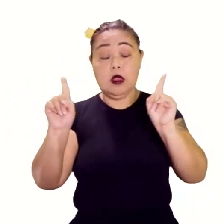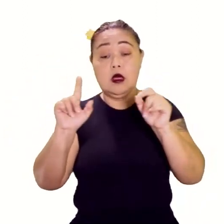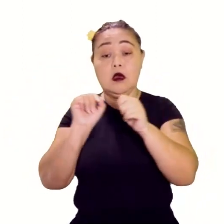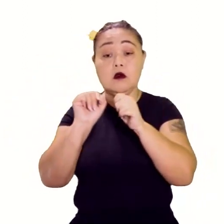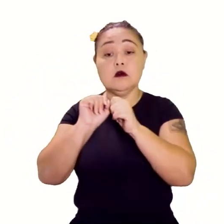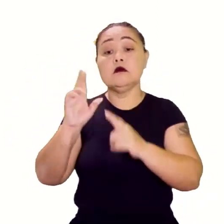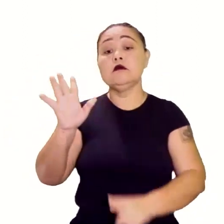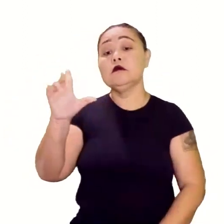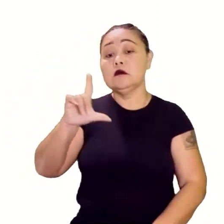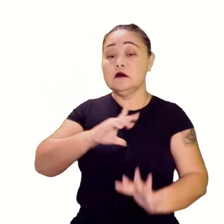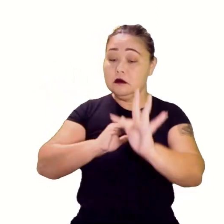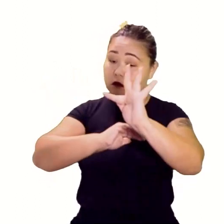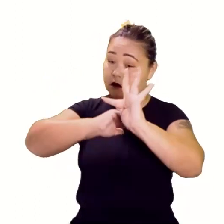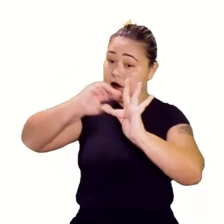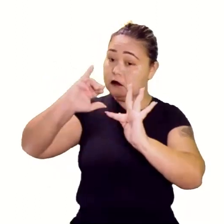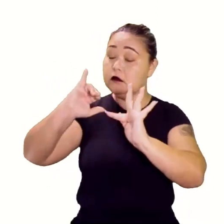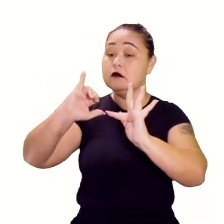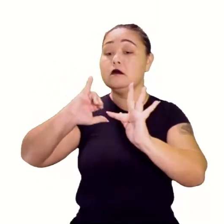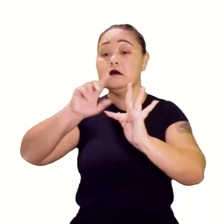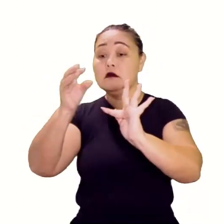nem o professor Maurício falou, né?